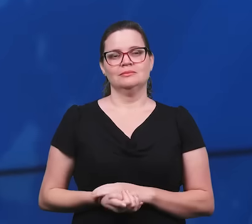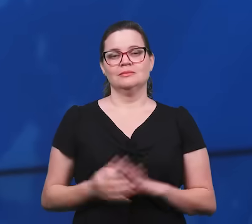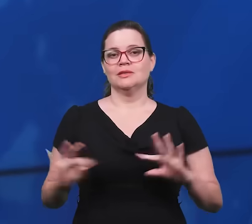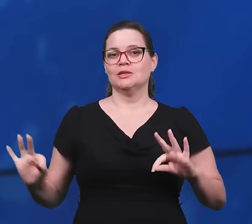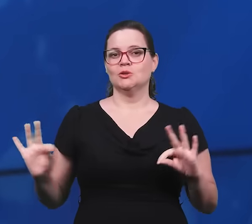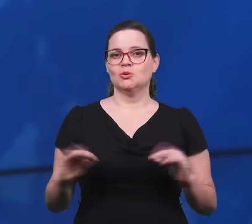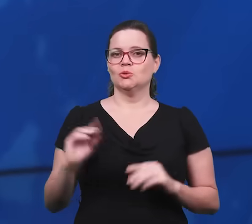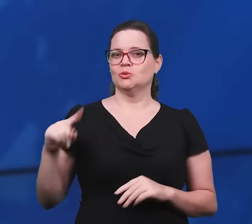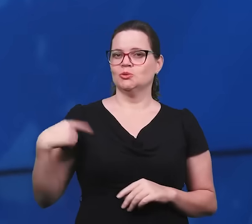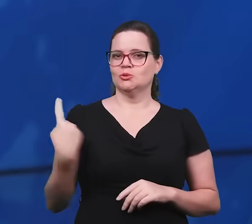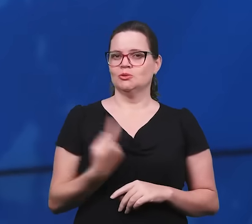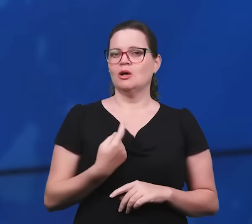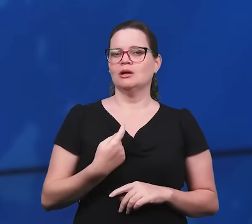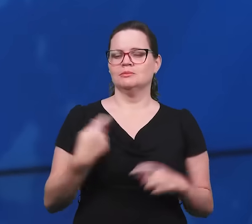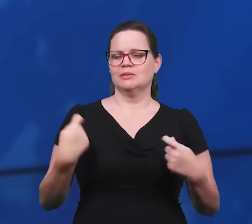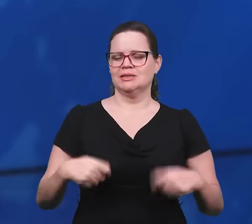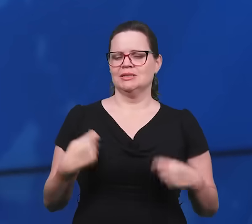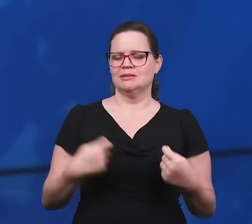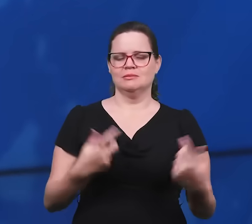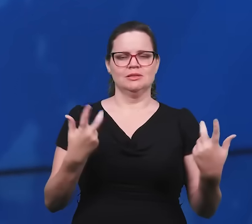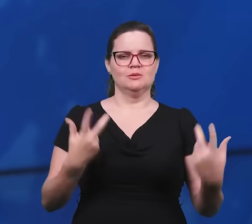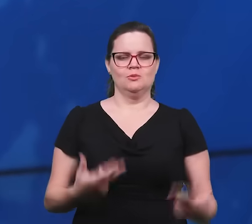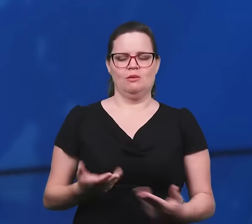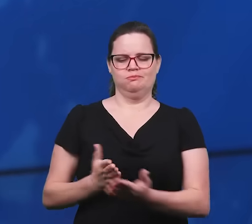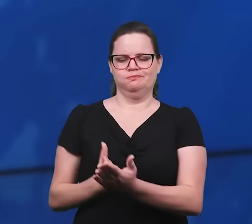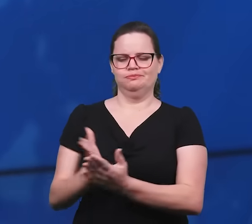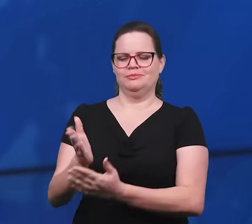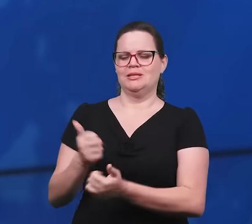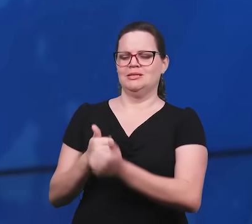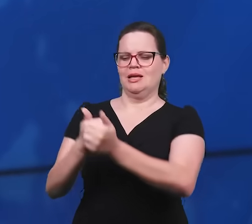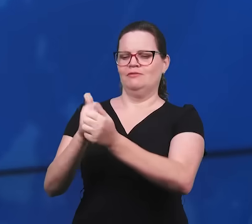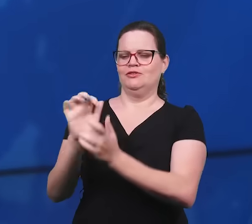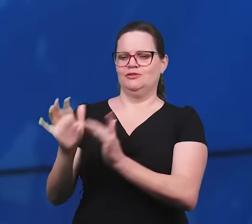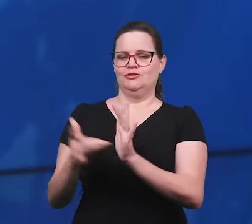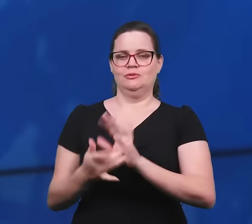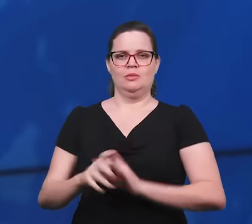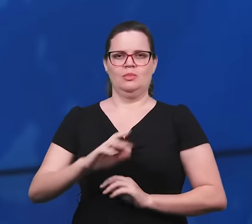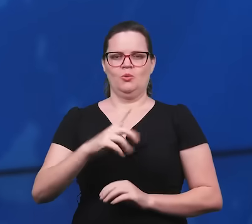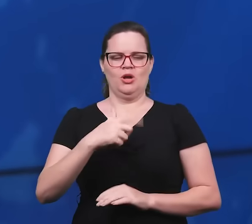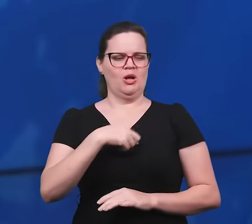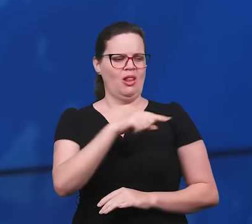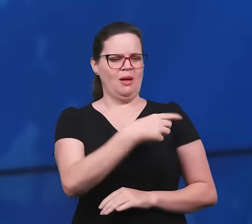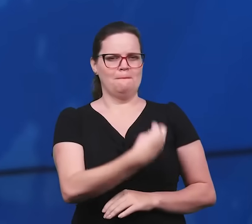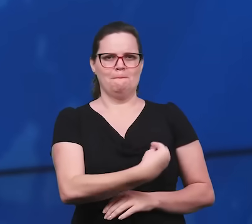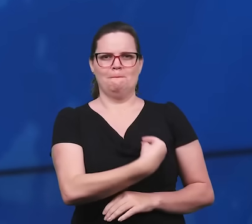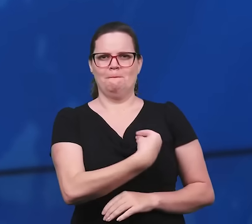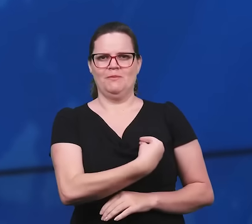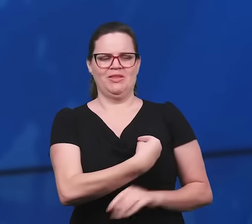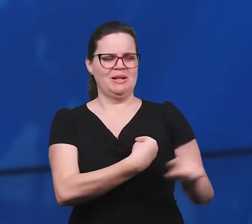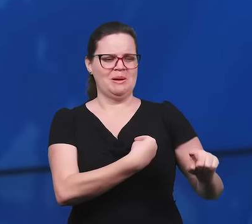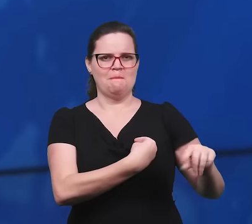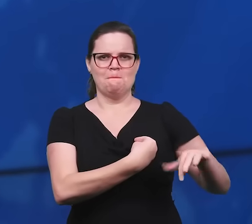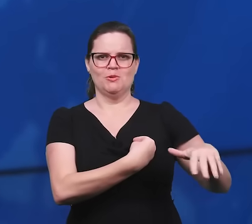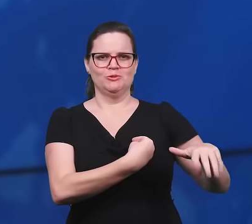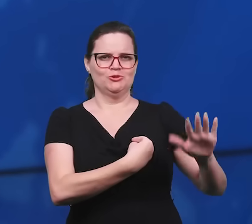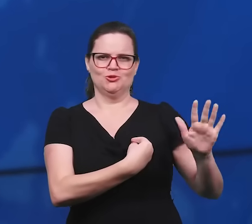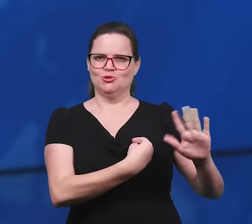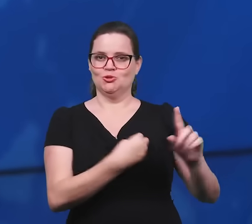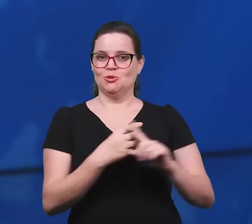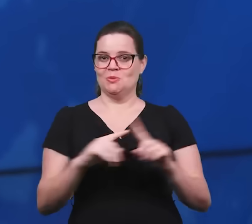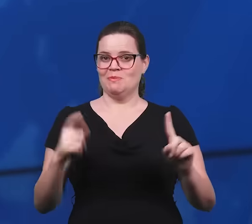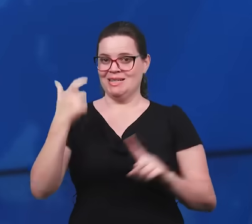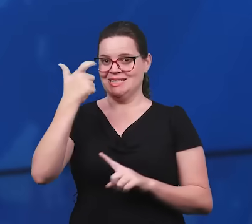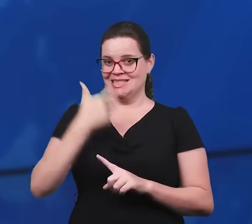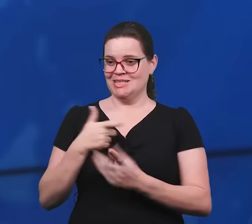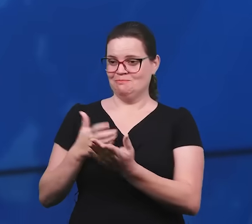todos nós estejamos nessa posição, não mais à beira do caminho, mas no